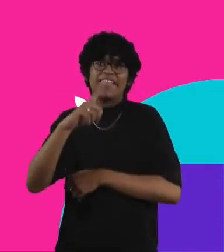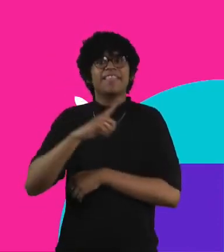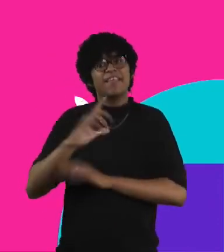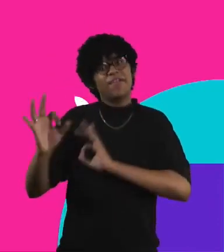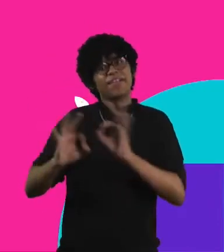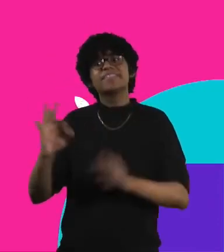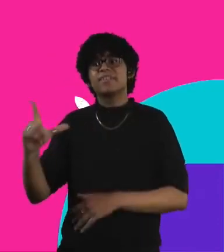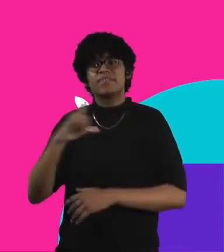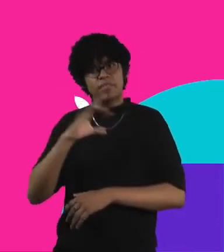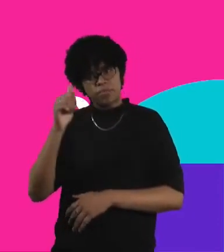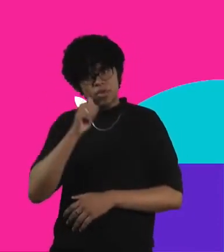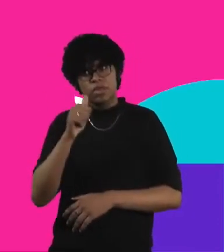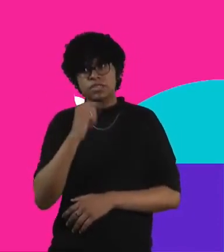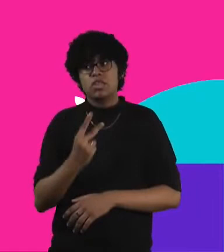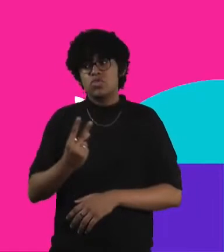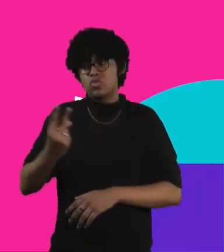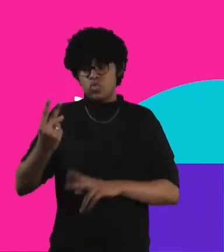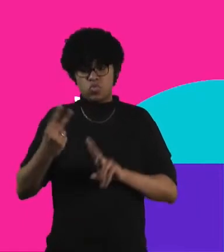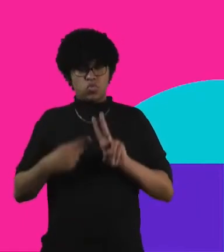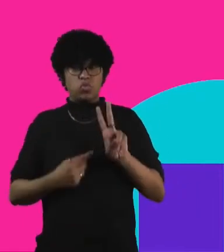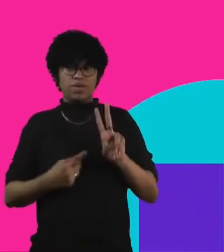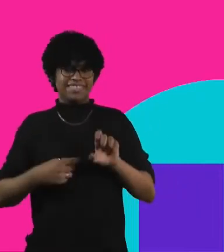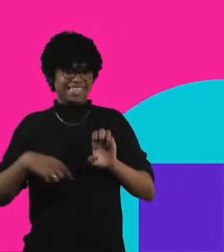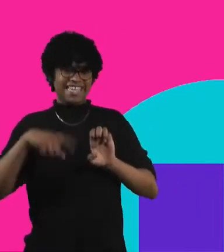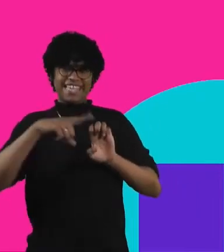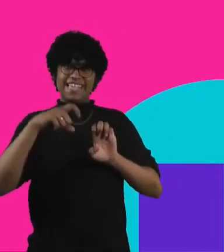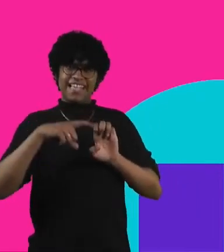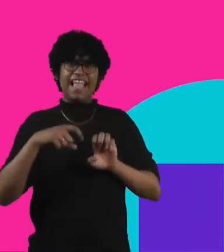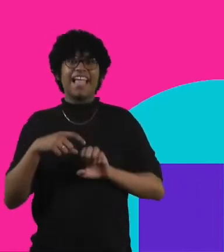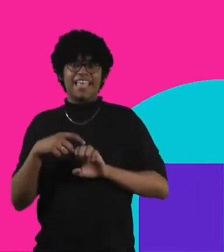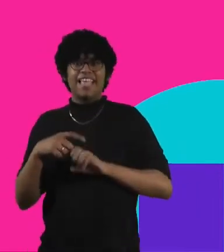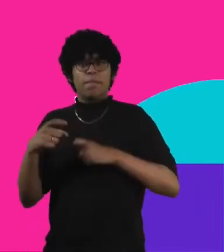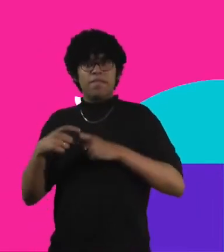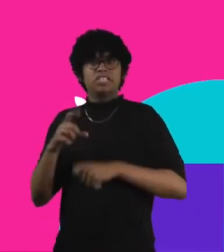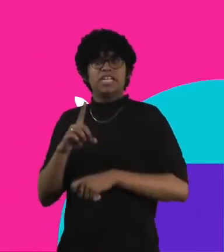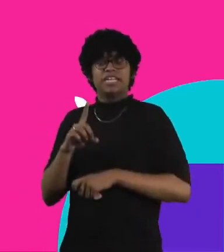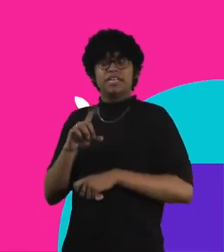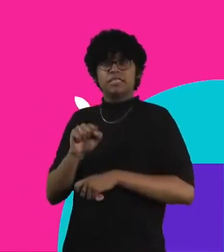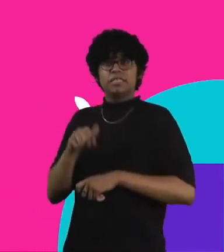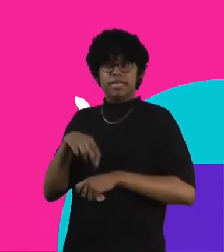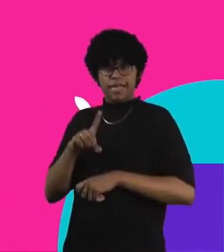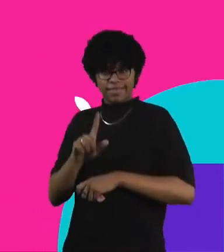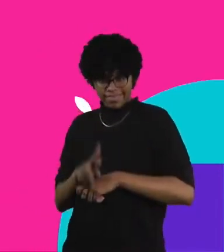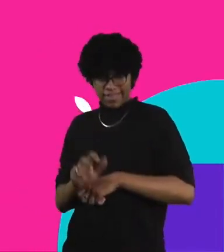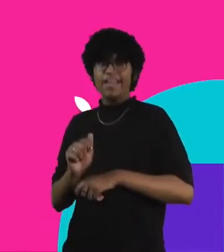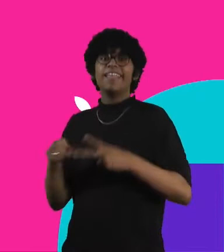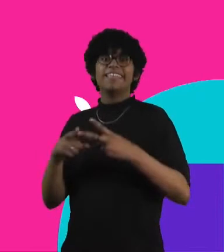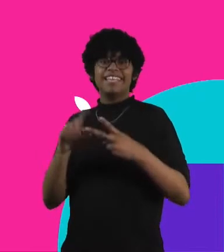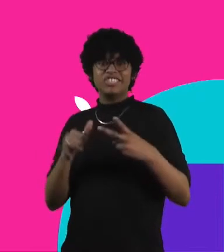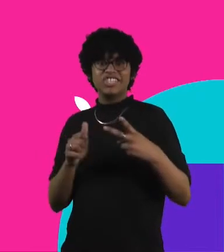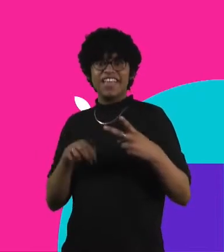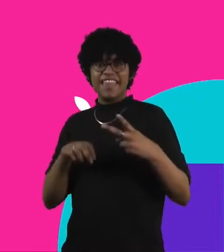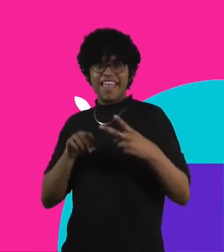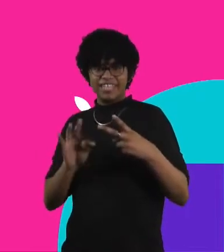organização. E foi fundada por duas empreendedoras mulheres, né, a doutora Sandra e a doutora Janete. E aí que nós chegamos, então, no